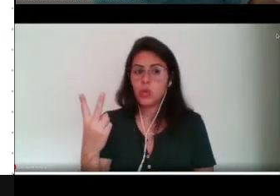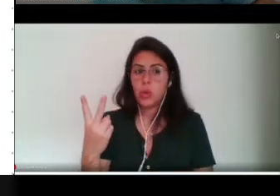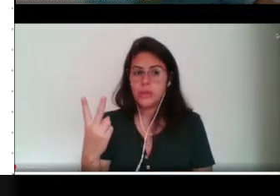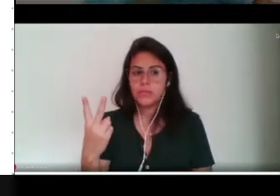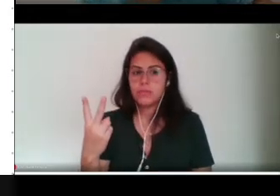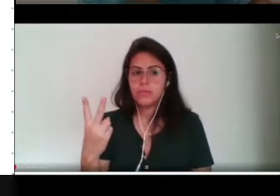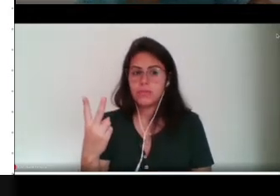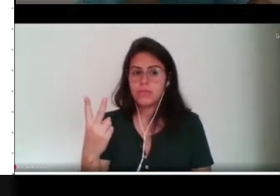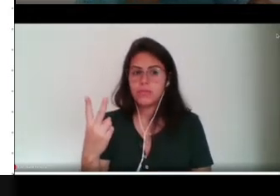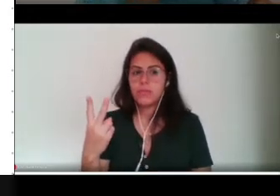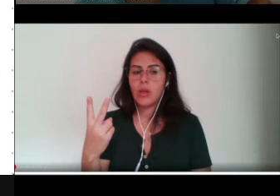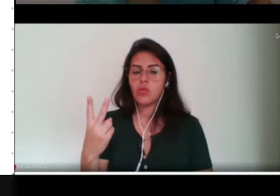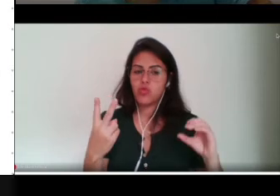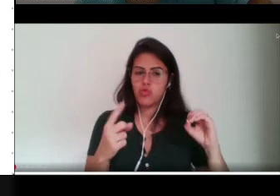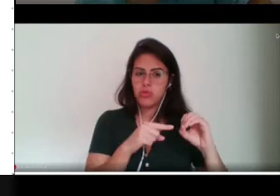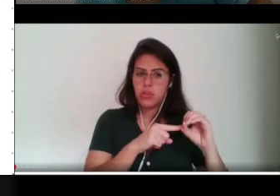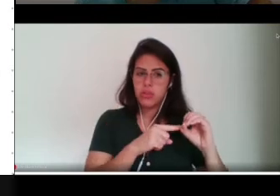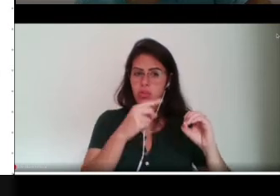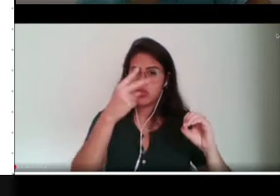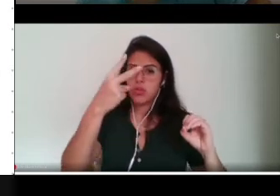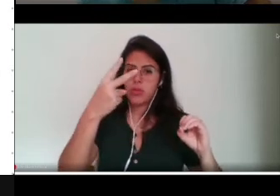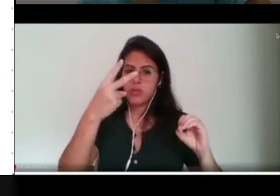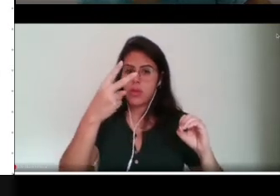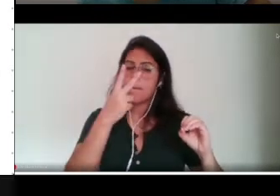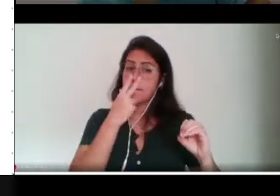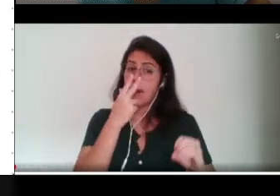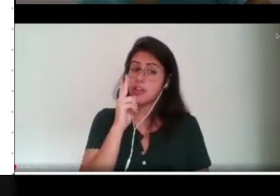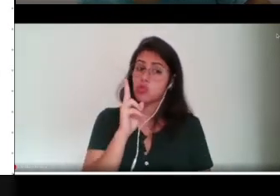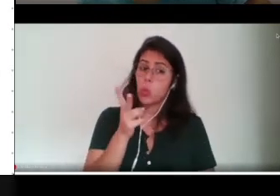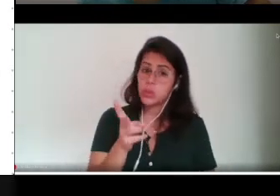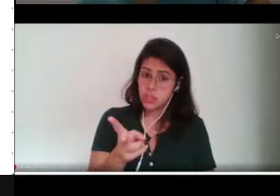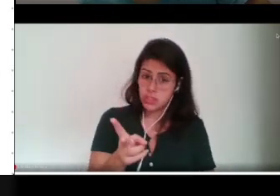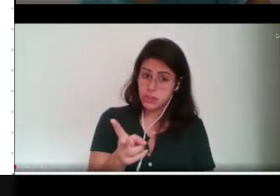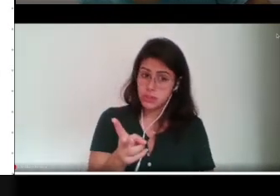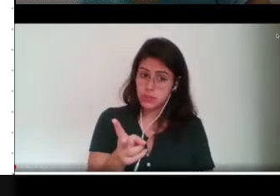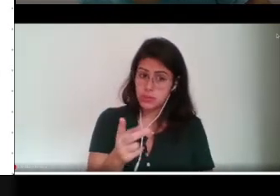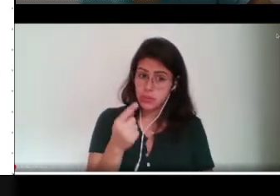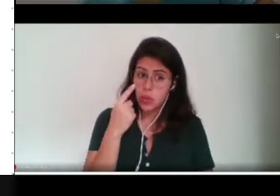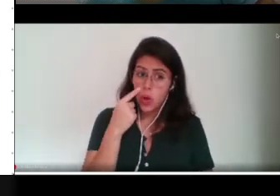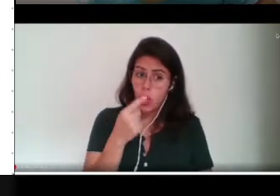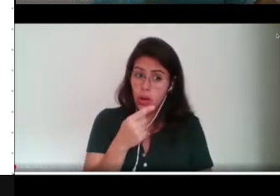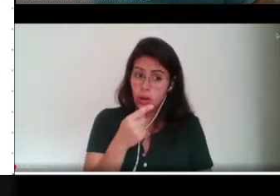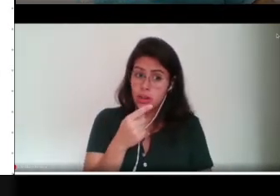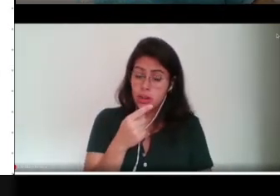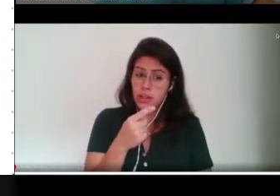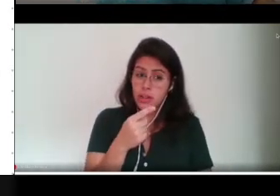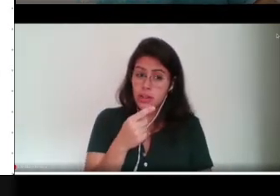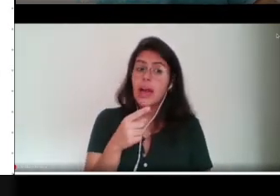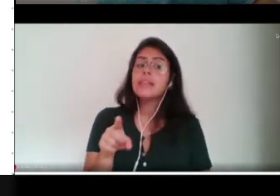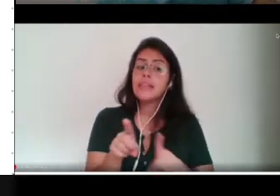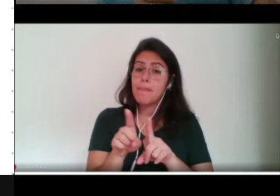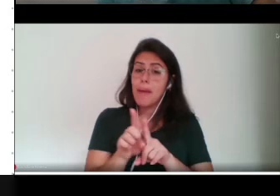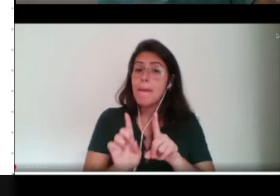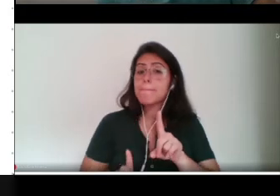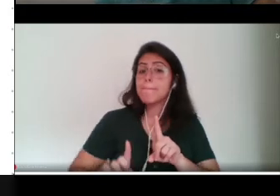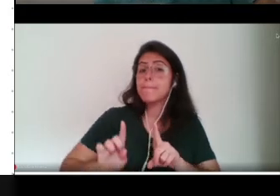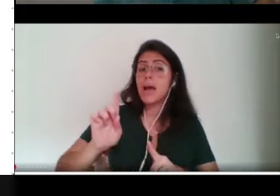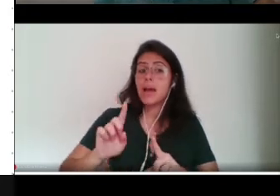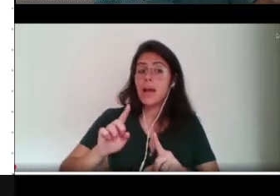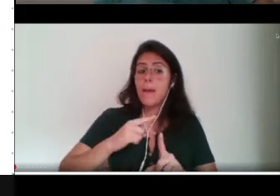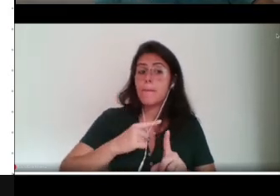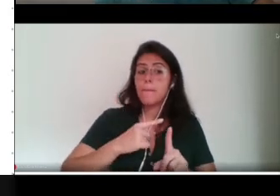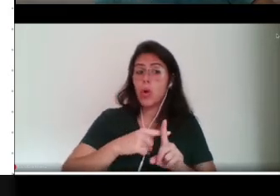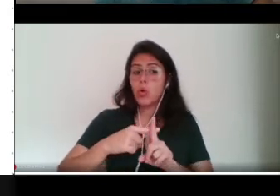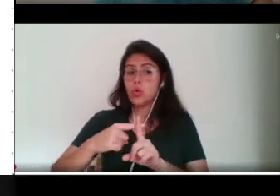a inclinação, ó, ela é positiva daqui para cá, né? Então,